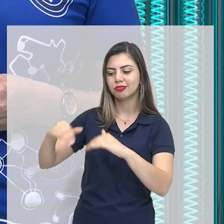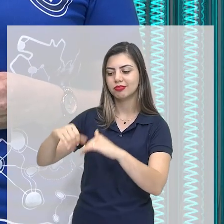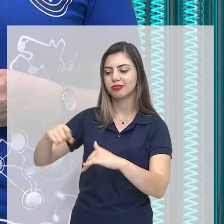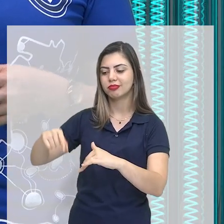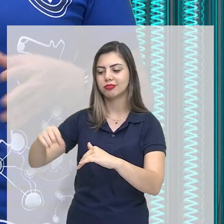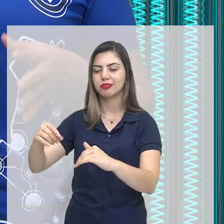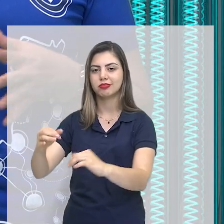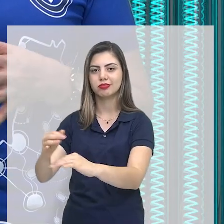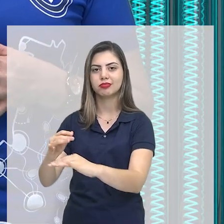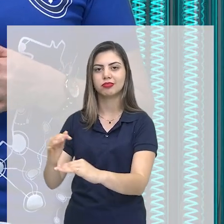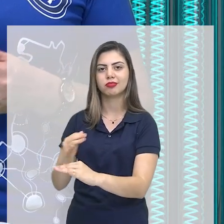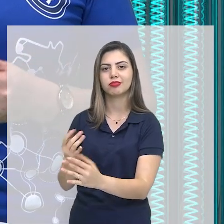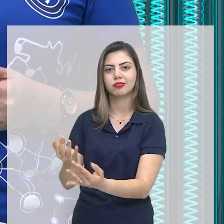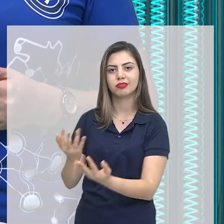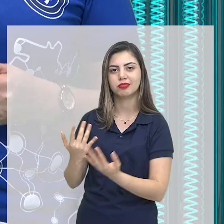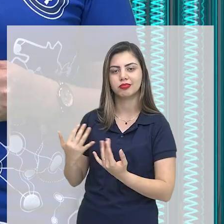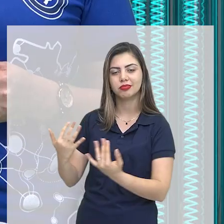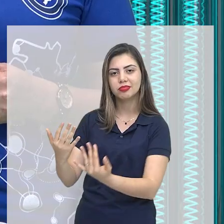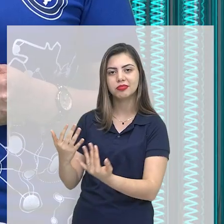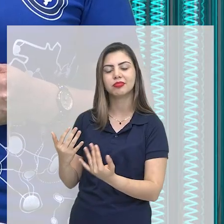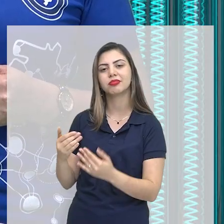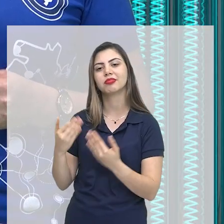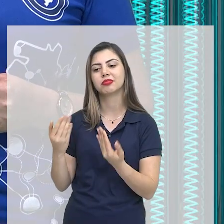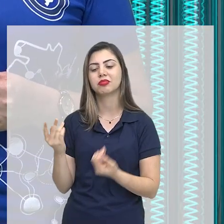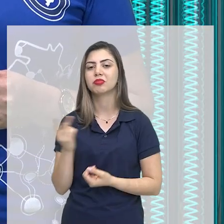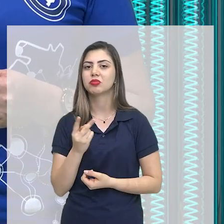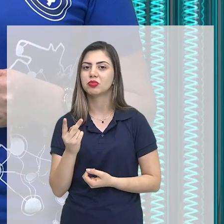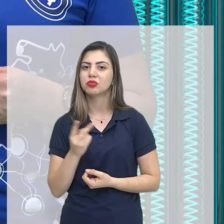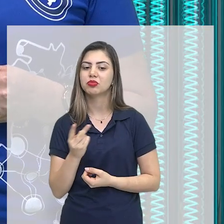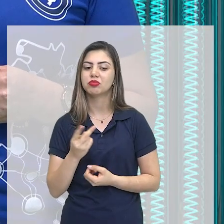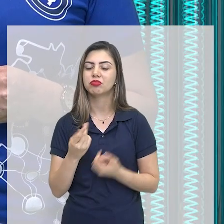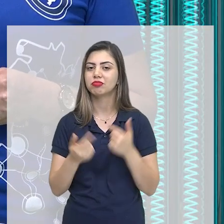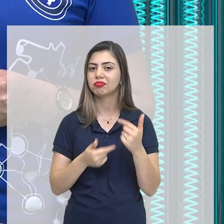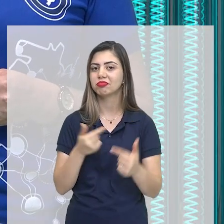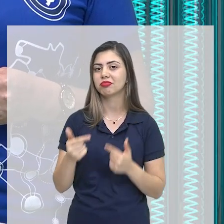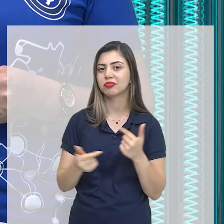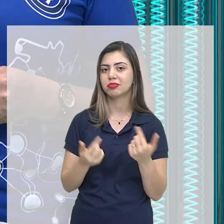Então, a gente observa que há essa questão em comum entre eles, né?